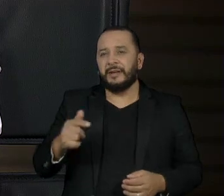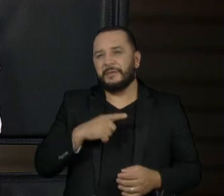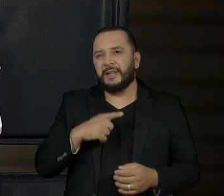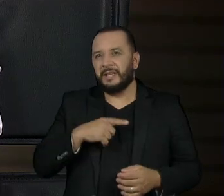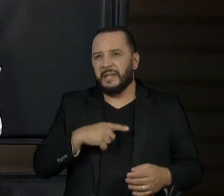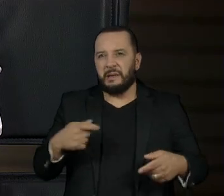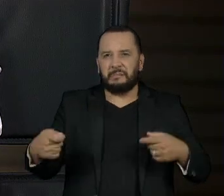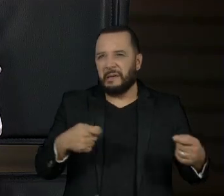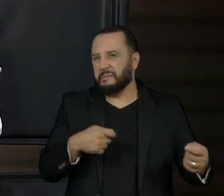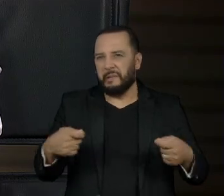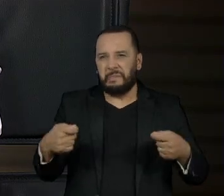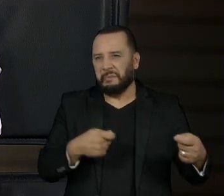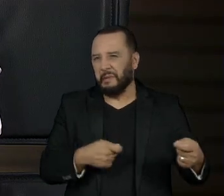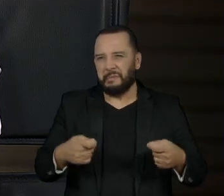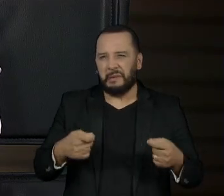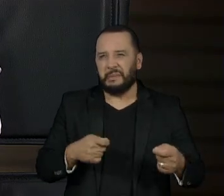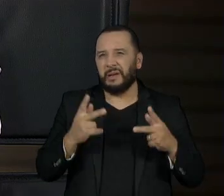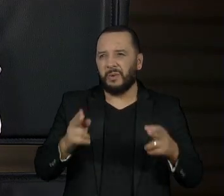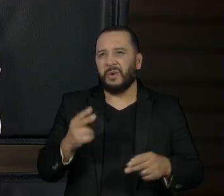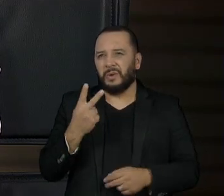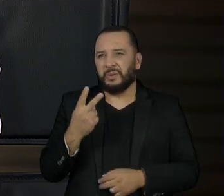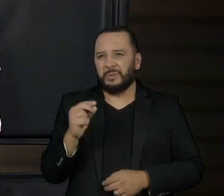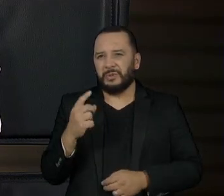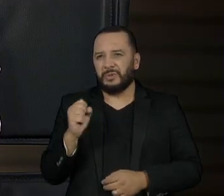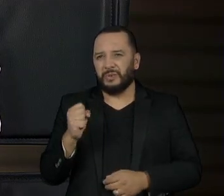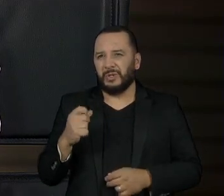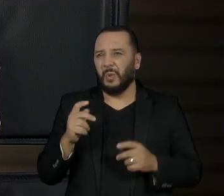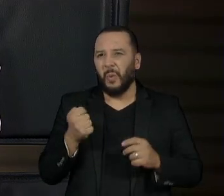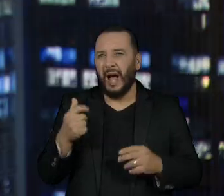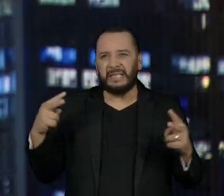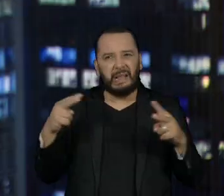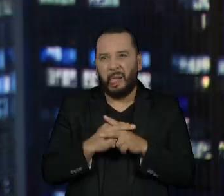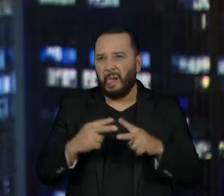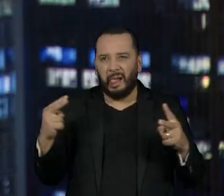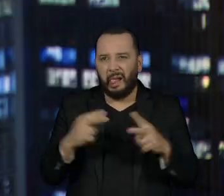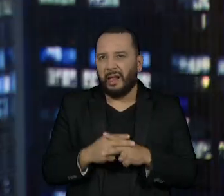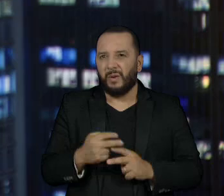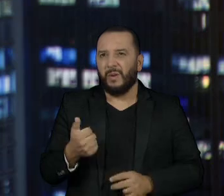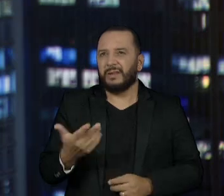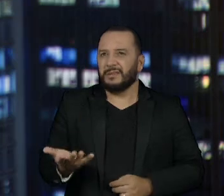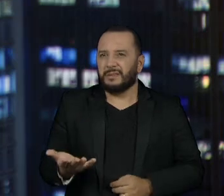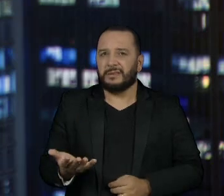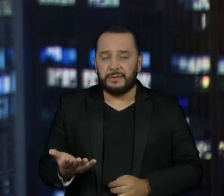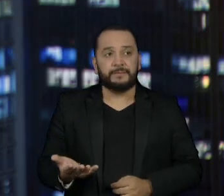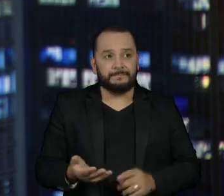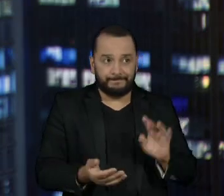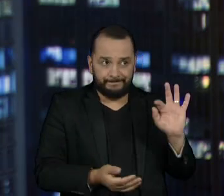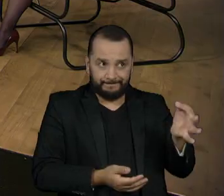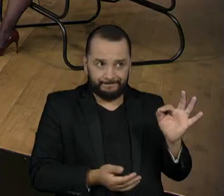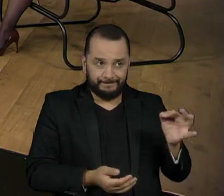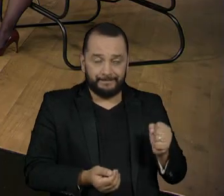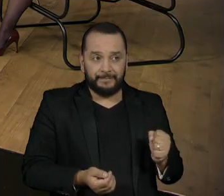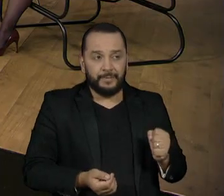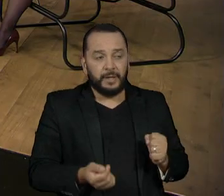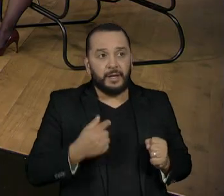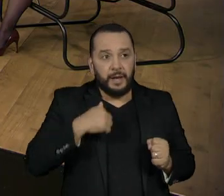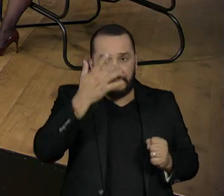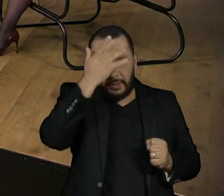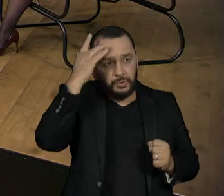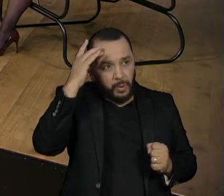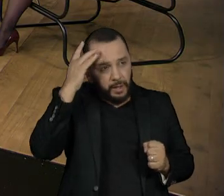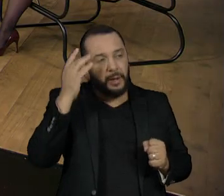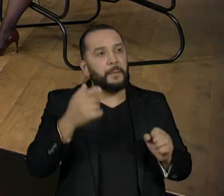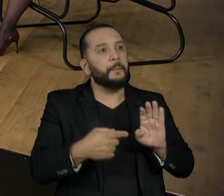viu sanguinária quase de 2018. Né? Exatamente. Então, acho que isso mudou. Foi pautado pelo eleitor que mostrou essa